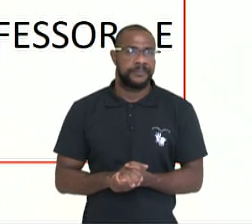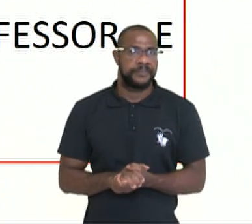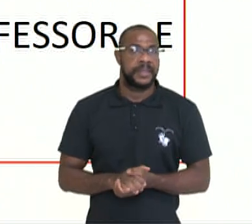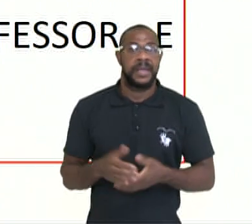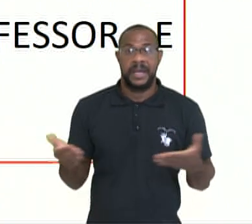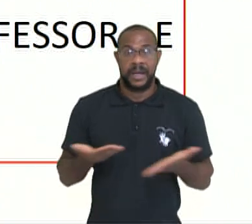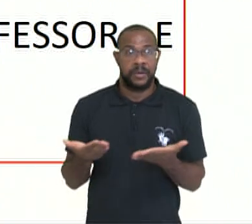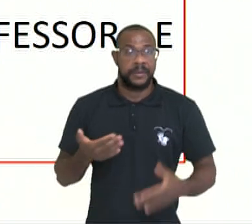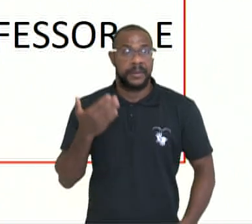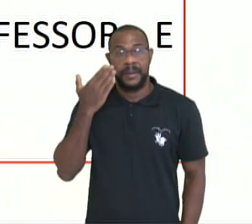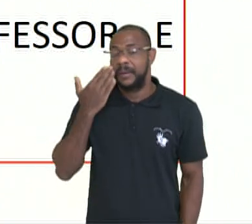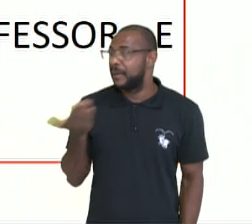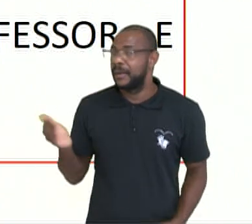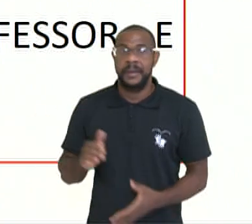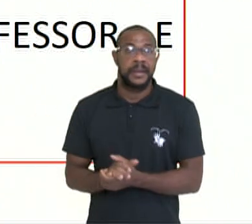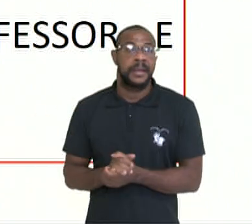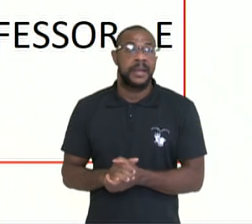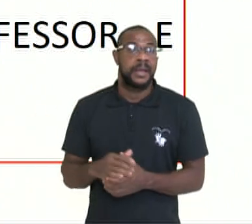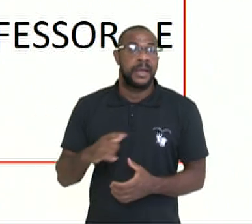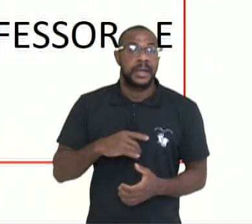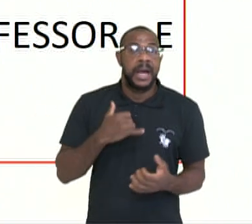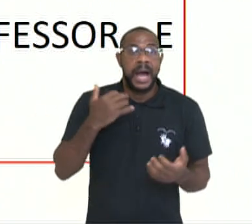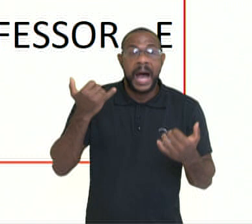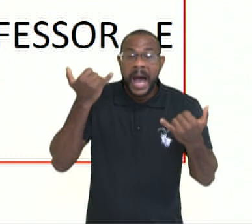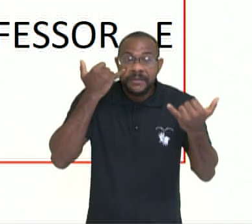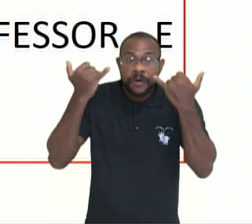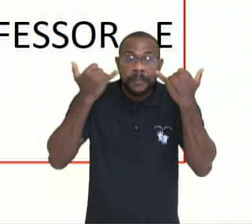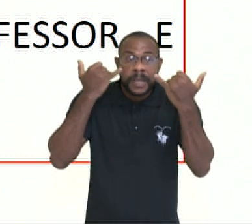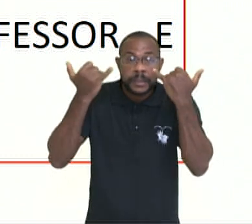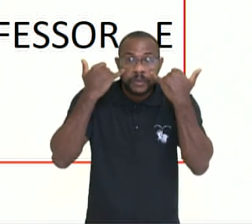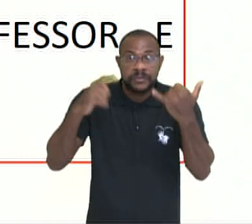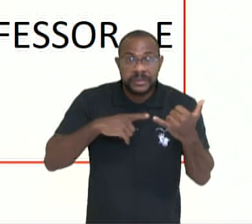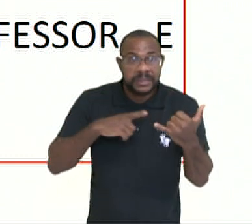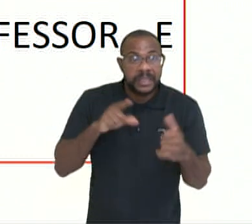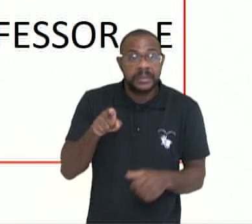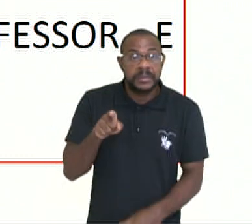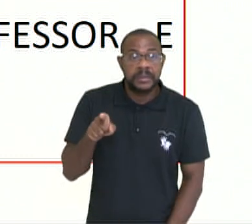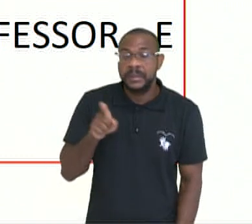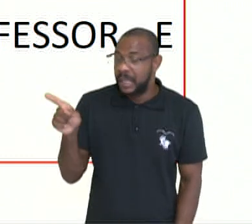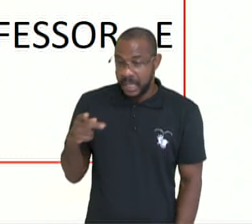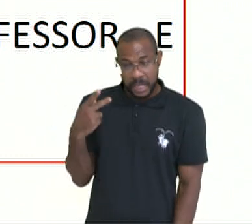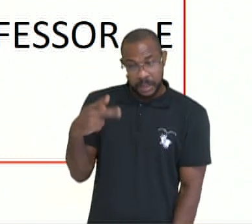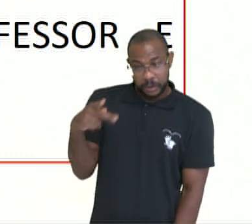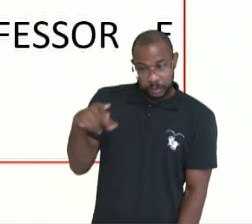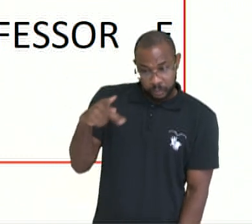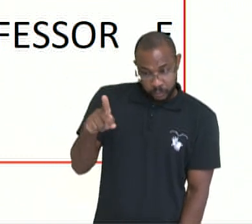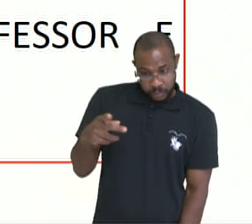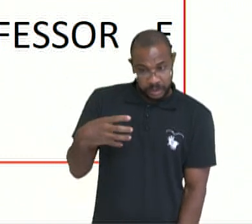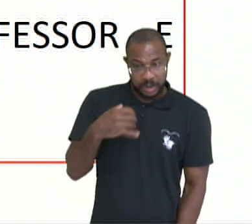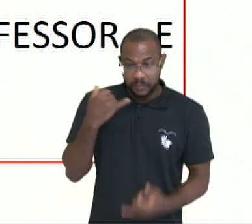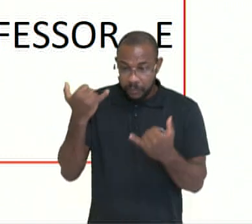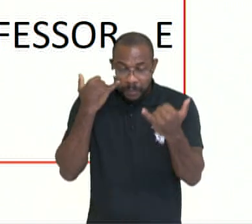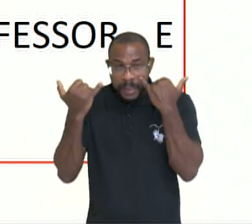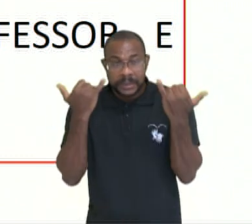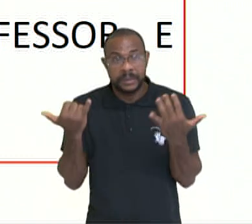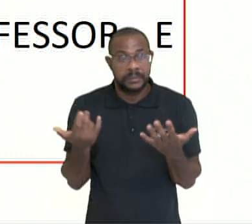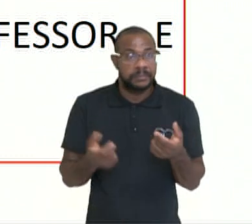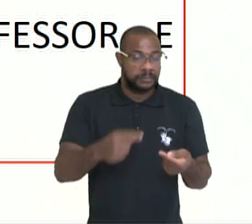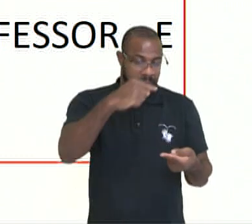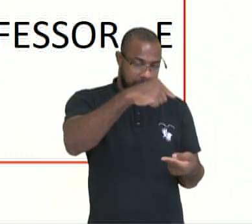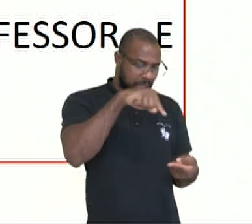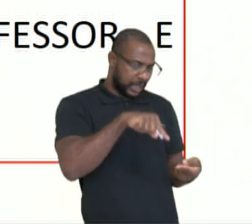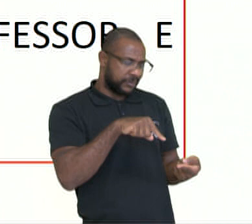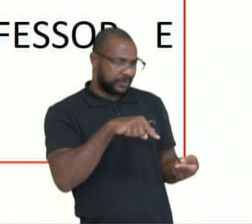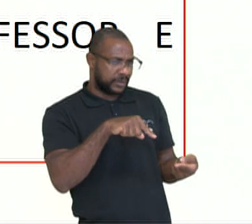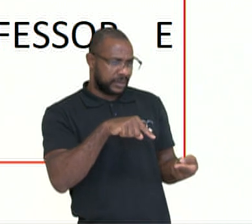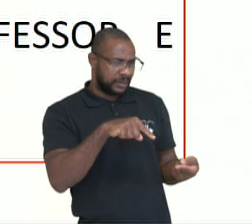Agora, as informações que surgiram, né, são suas, sujeito, ou são da garrafa? Você